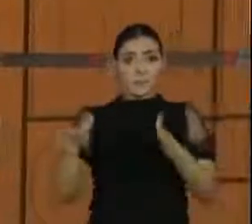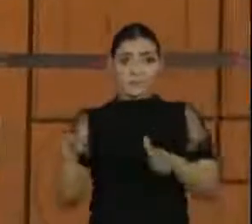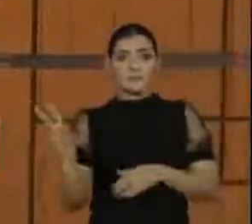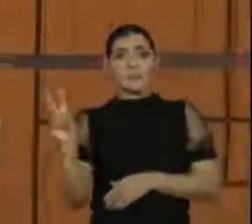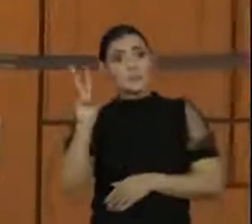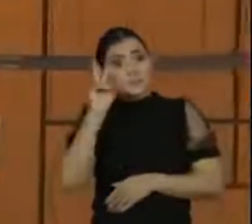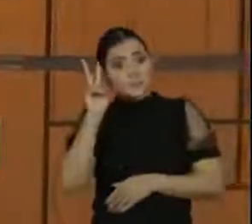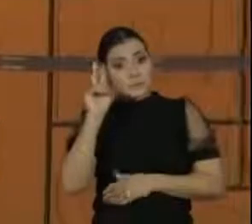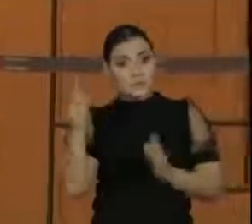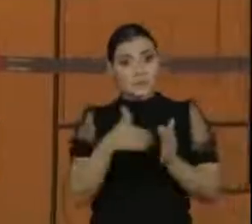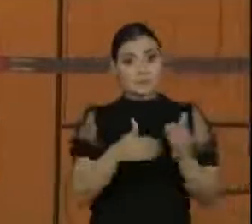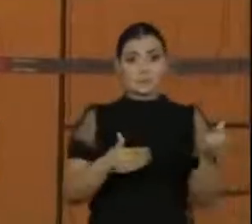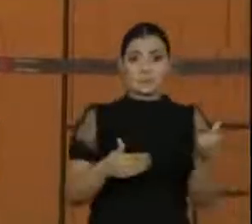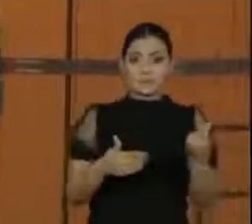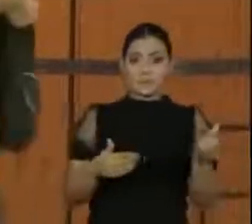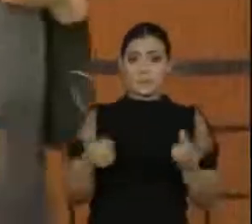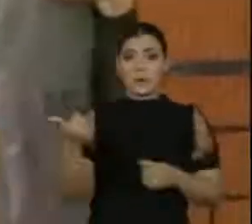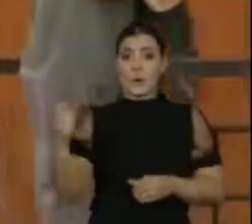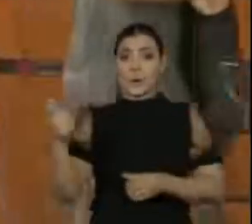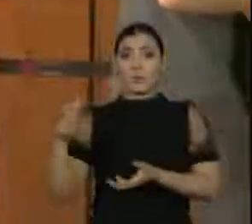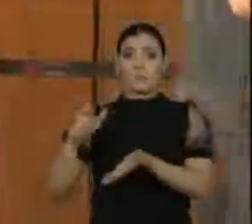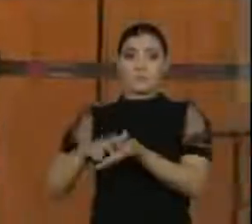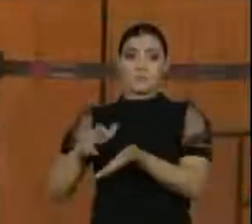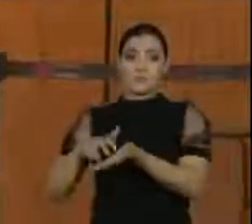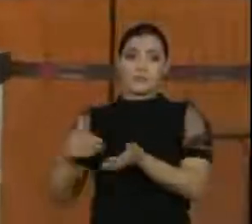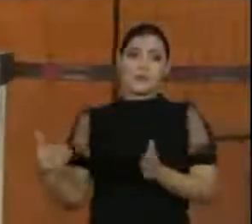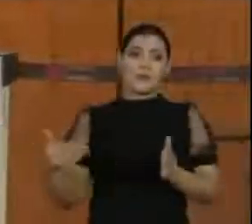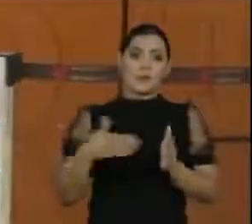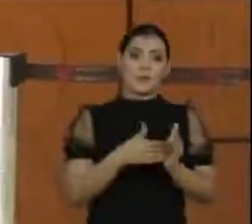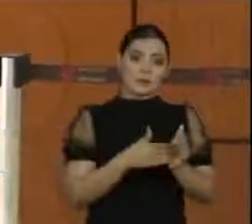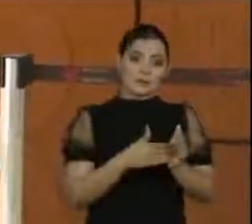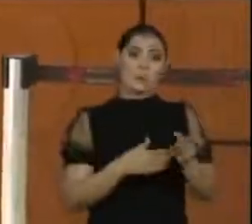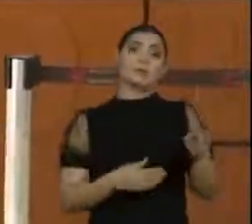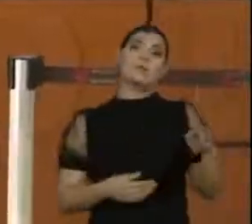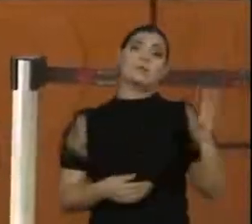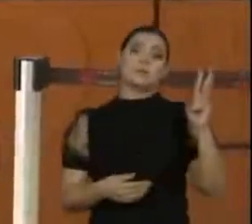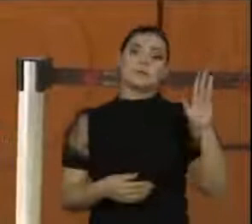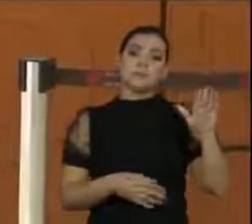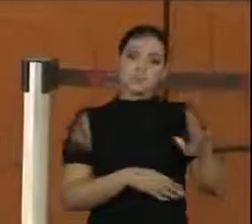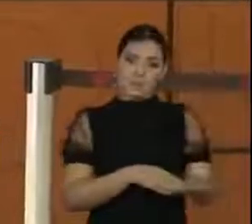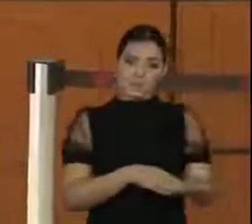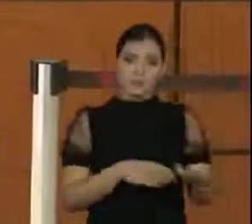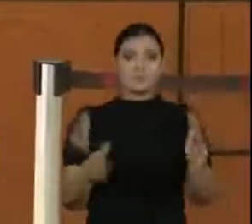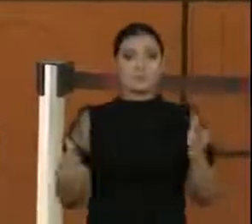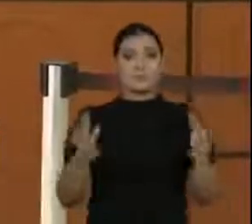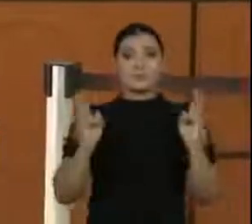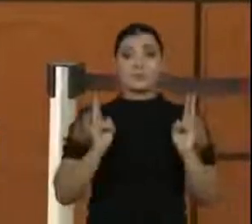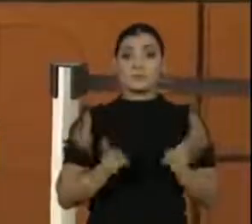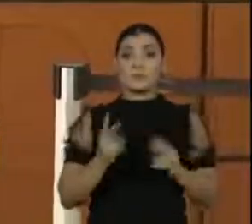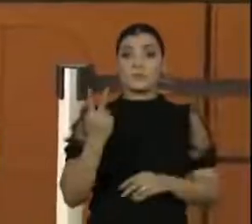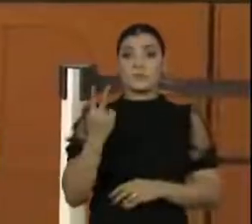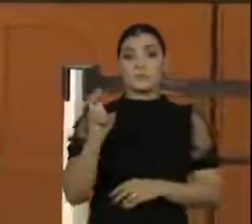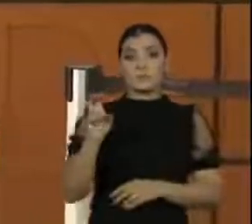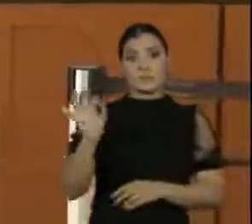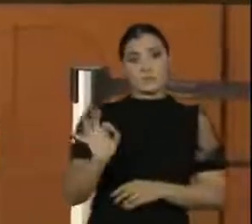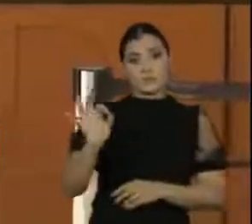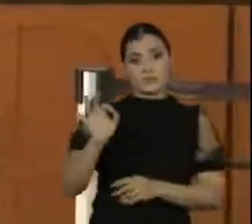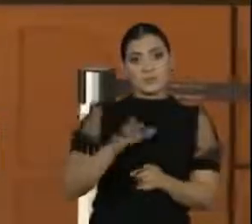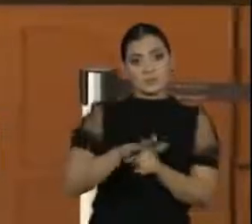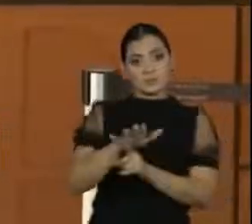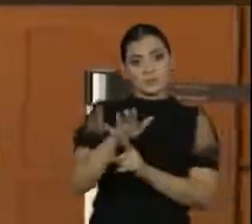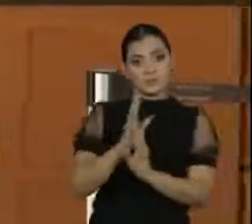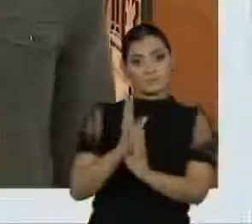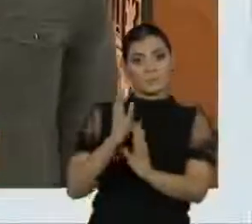aberta de segunda a sexta-feira das 11 horas e até as três horas da tarde sempre com 25 porcento